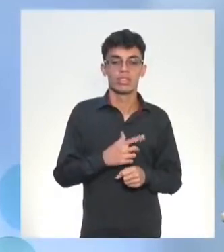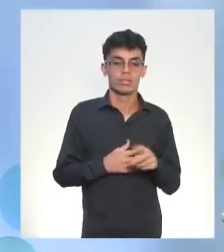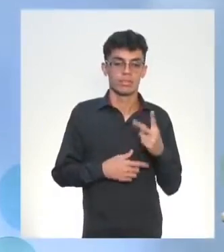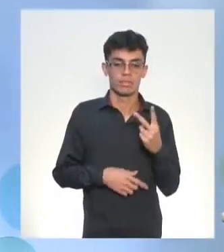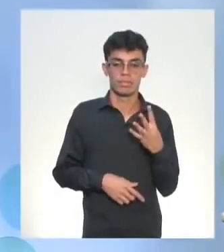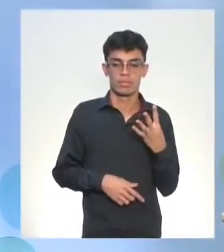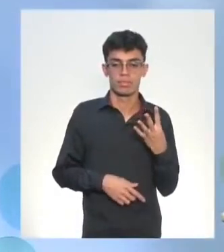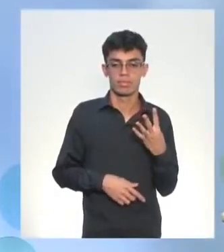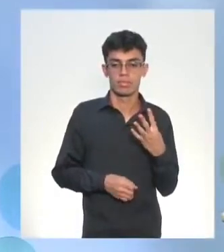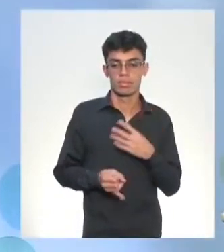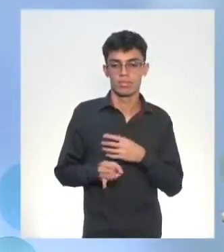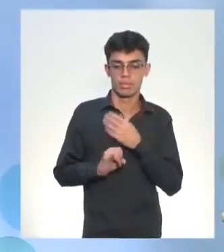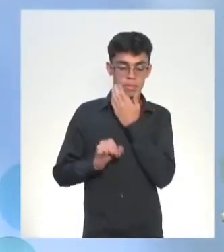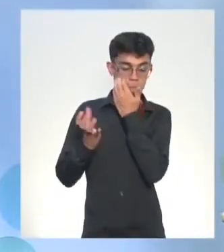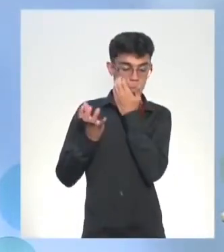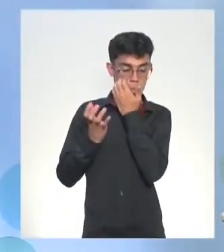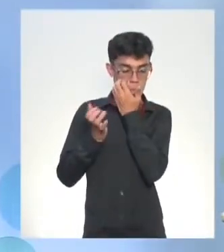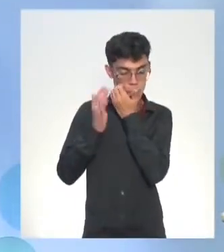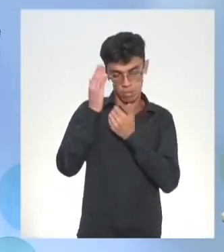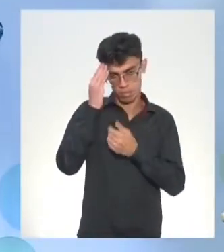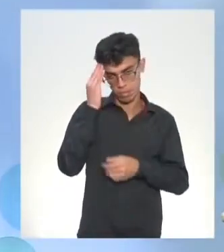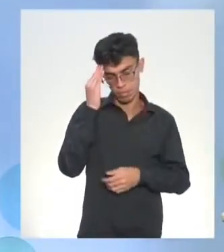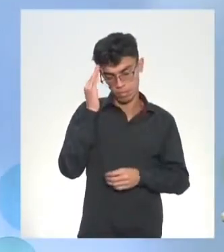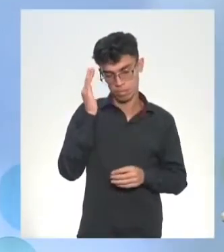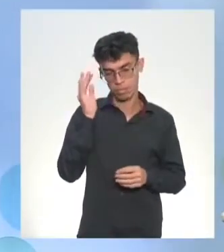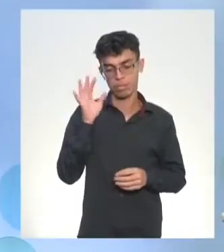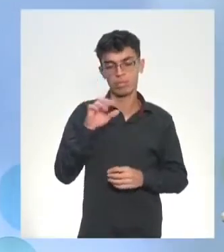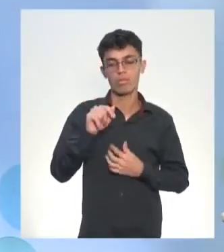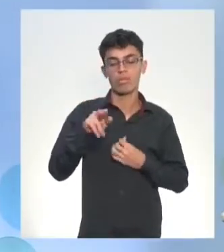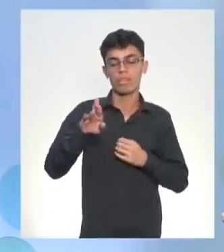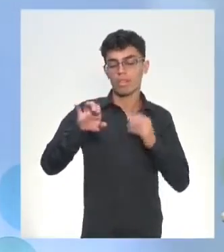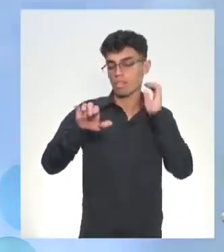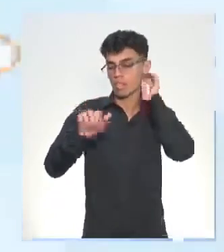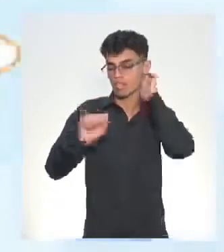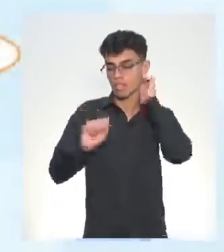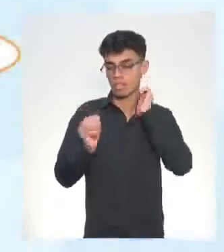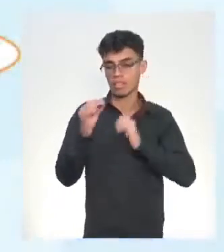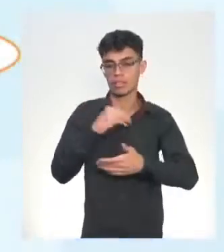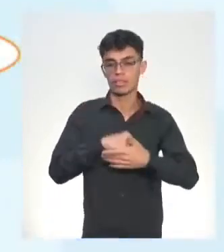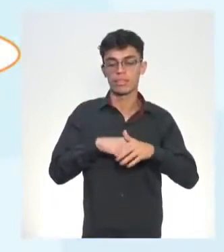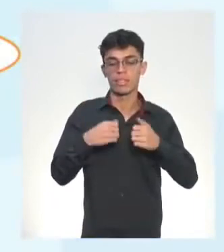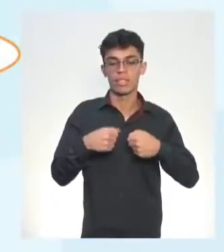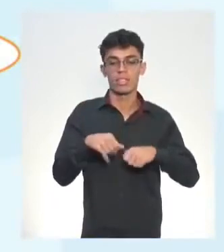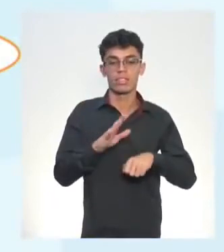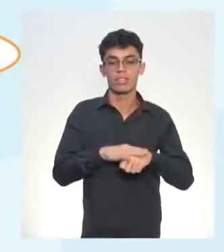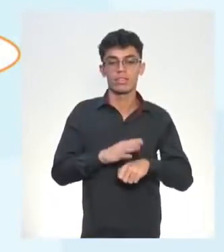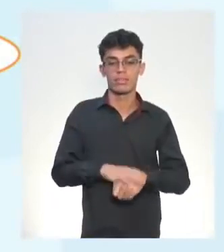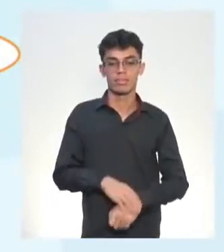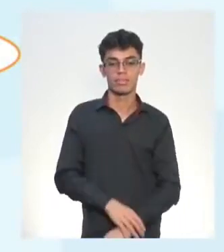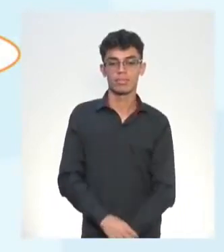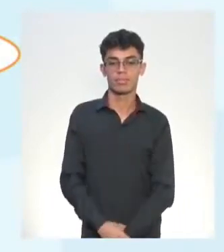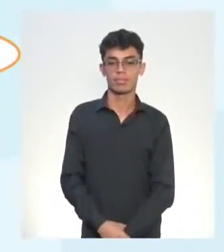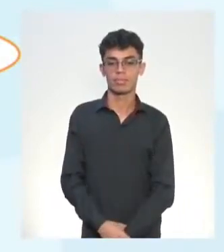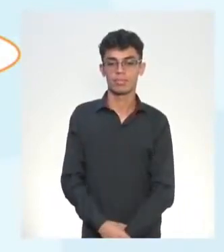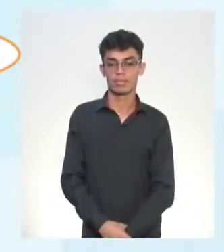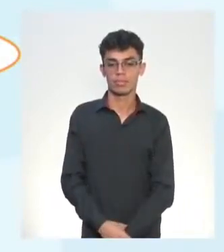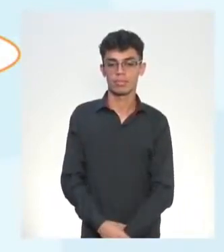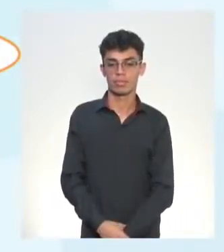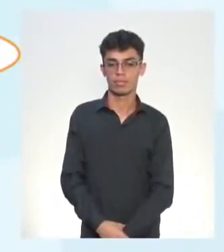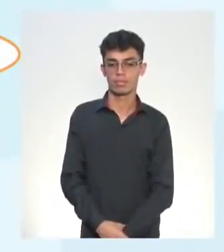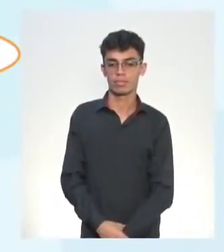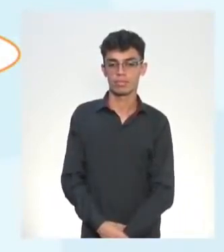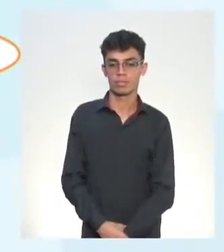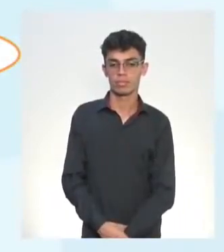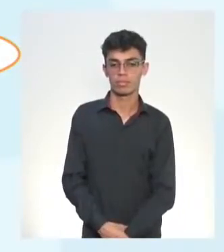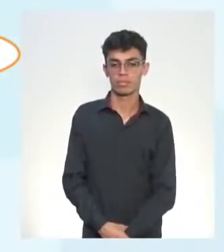24. E se a gente quiser saber a área, a gente conta o que tem dentro, não é isso? Então, vamos lá, ó. 1, 2, 3, 4, 5, 6,